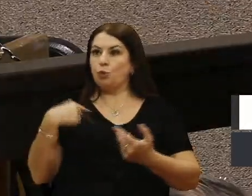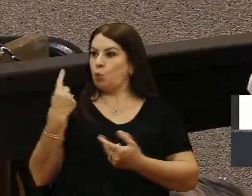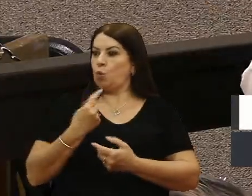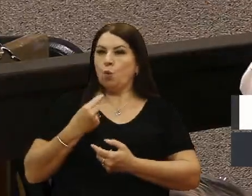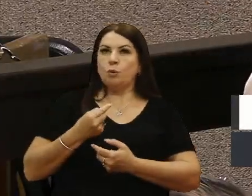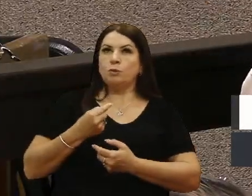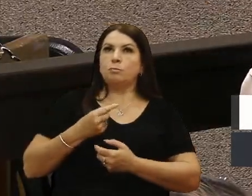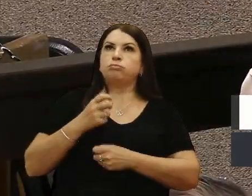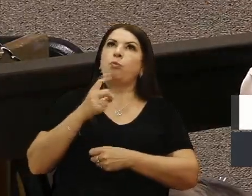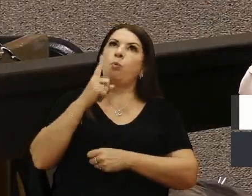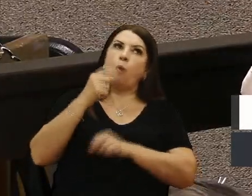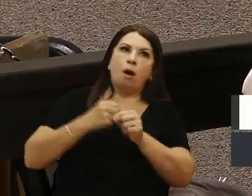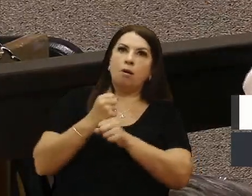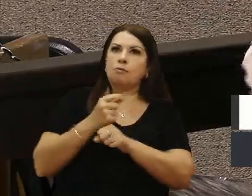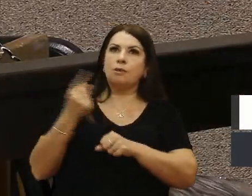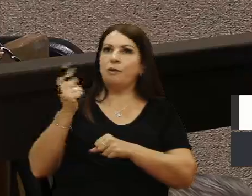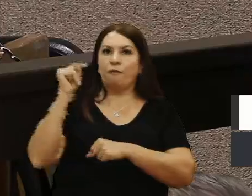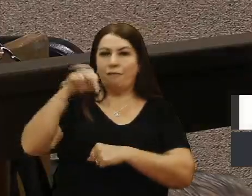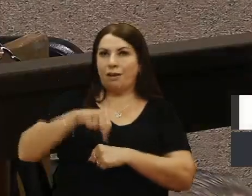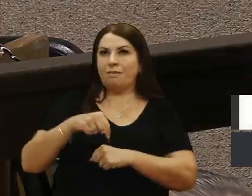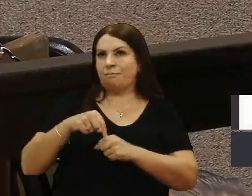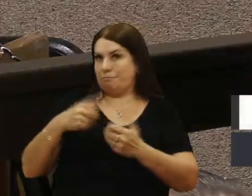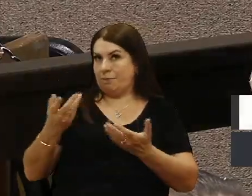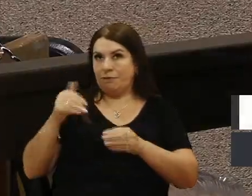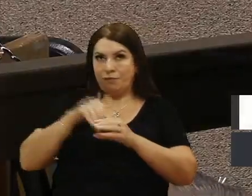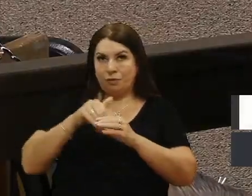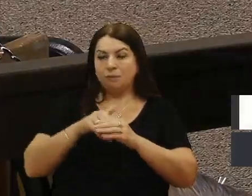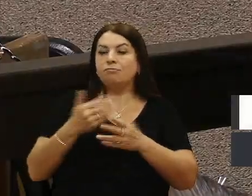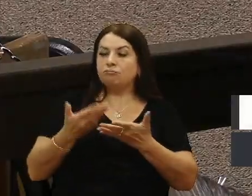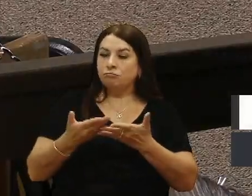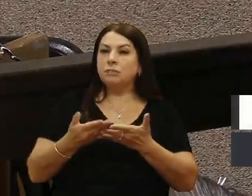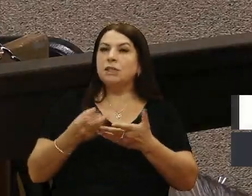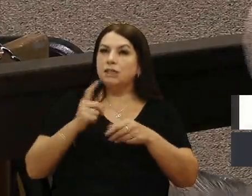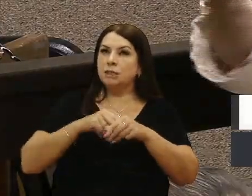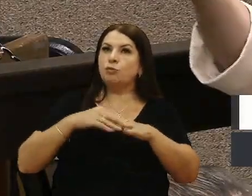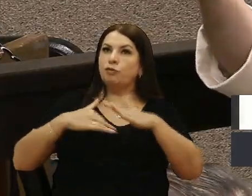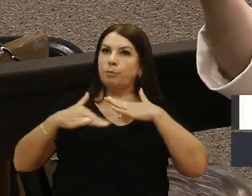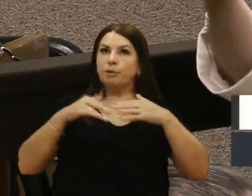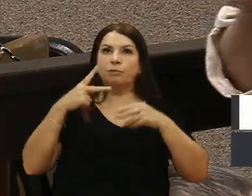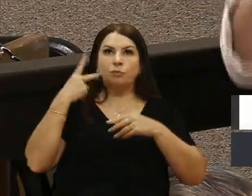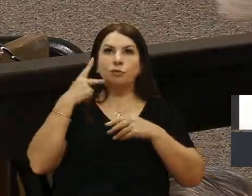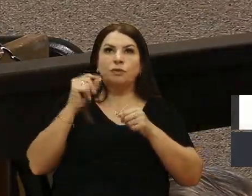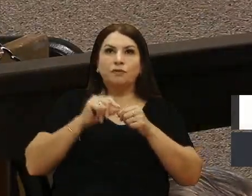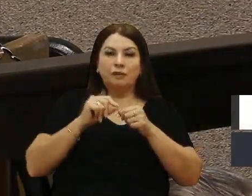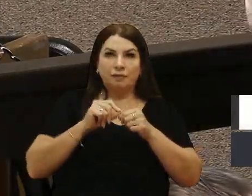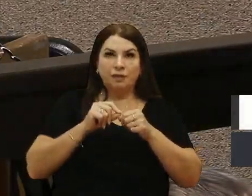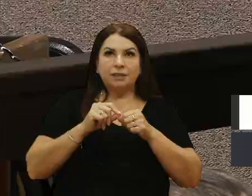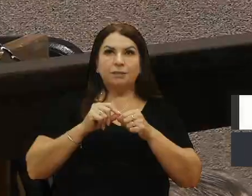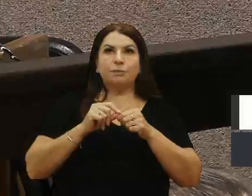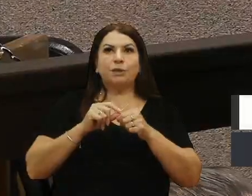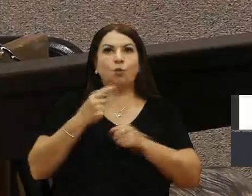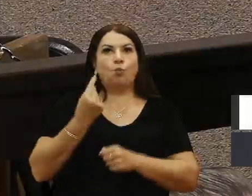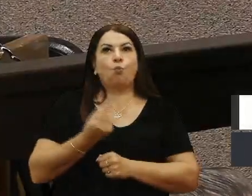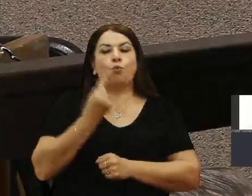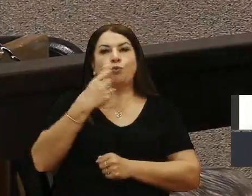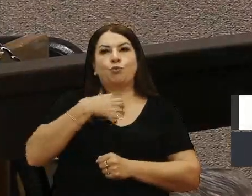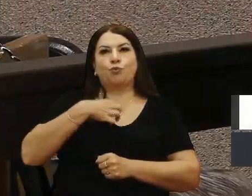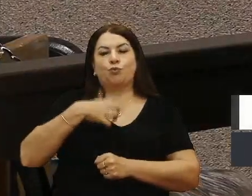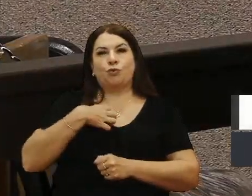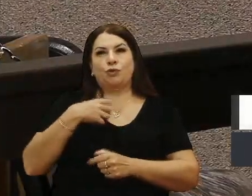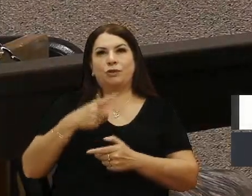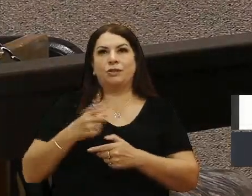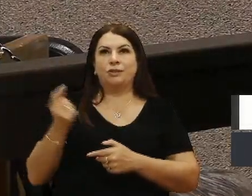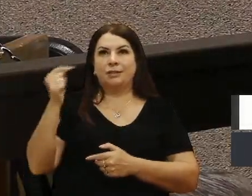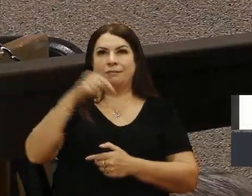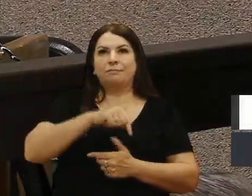passa ano sem vir para cá. Então, a gente fazia esse movimento político que tinha que fazer, porque era a nossa única maneira de